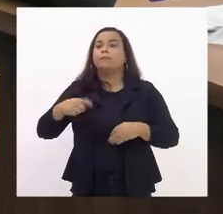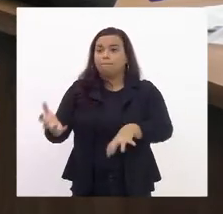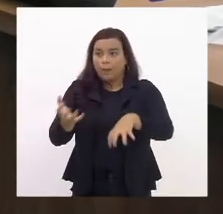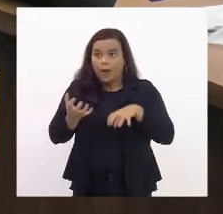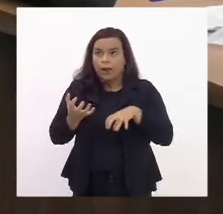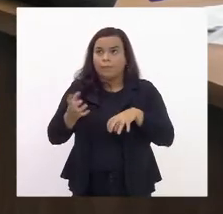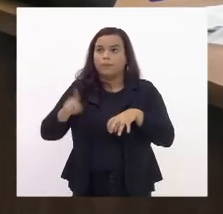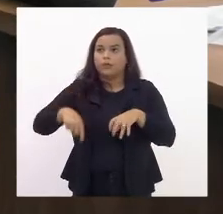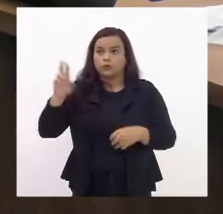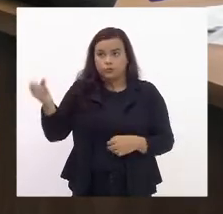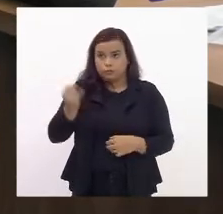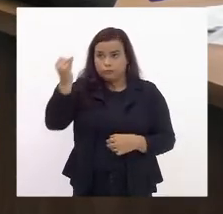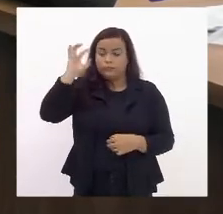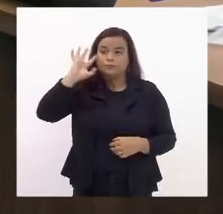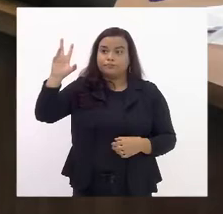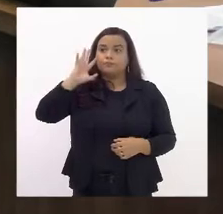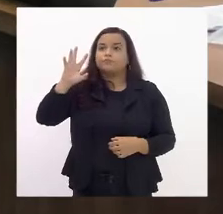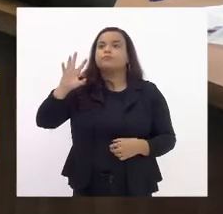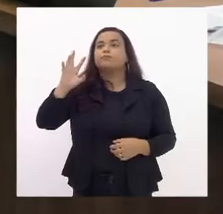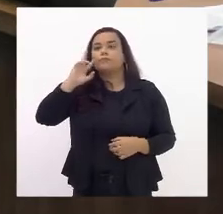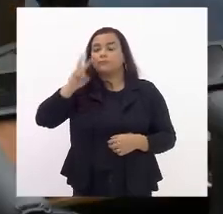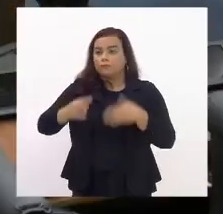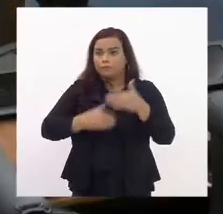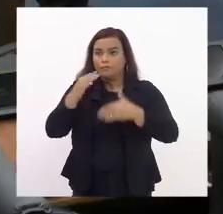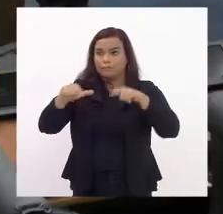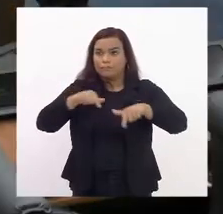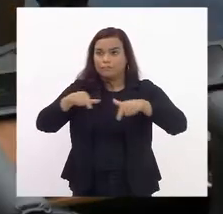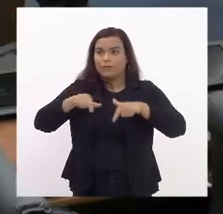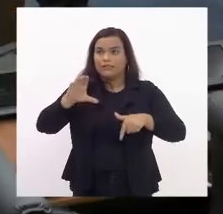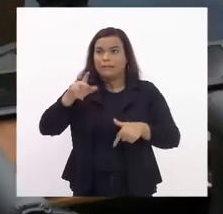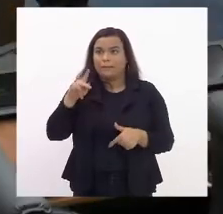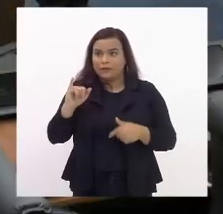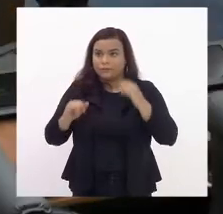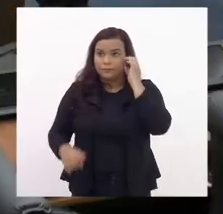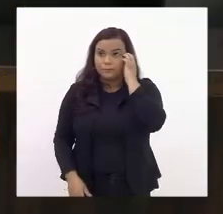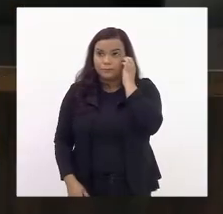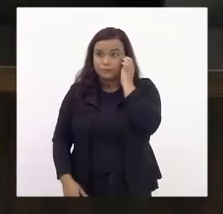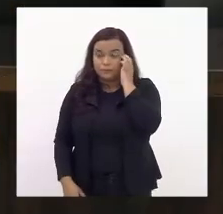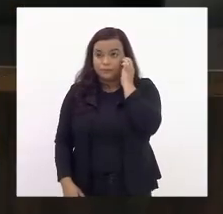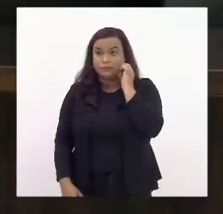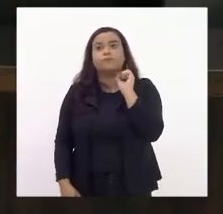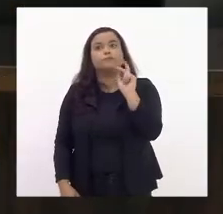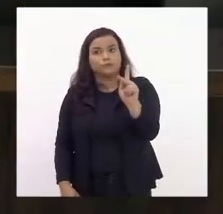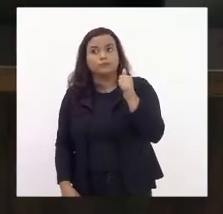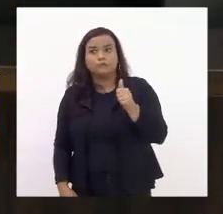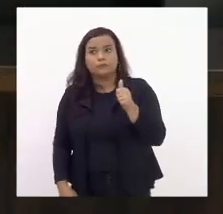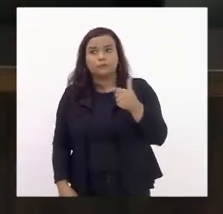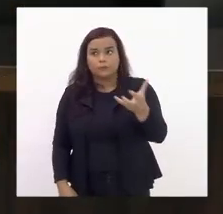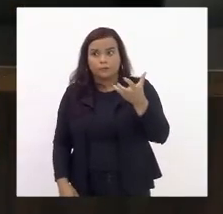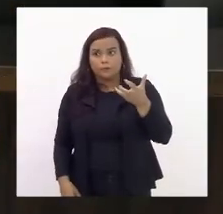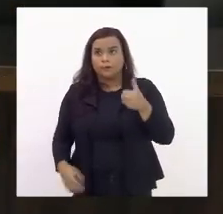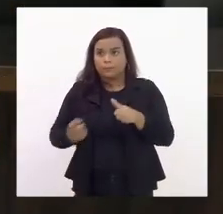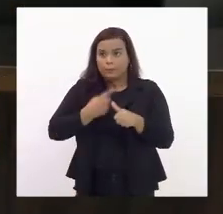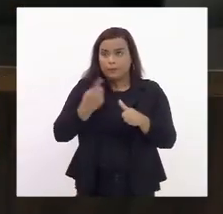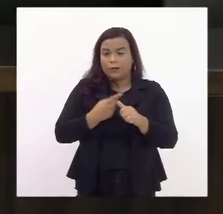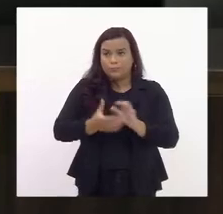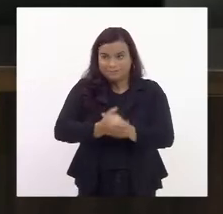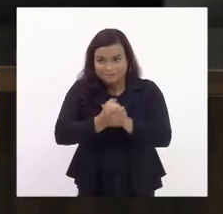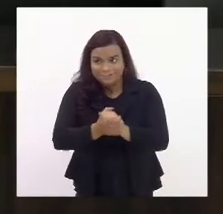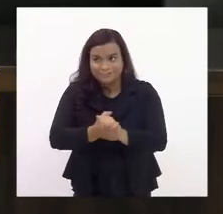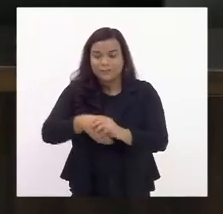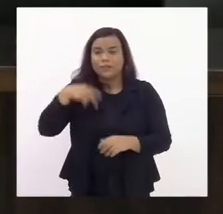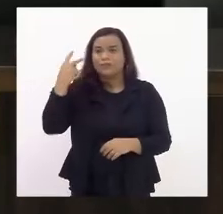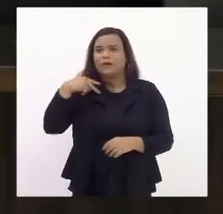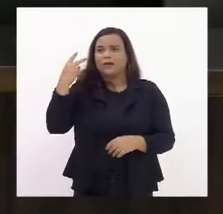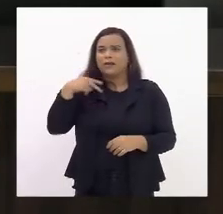que foi o desenvolvido pela CPI. Presidente. Ok, eu só queria primeiro saudar aqui o vereador de dinheiro,